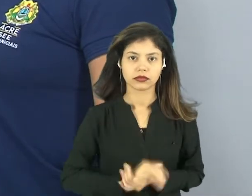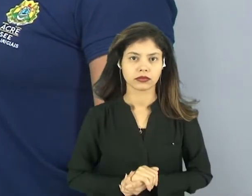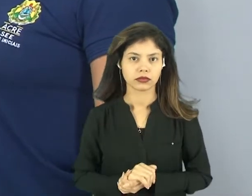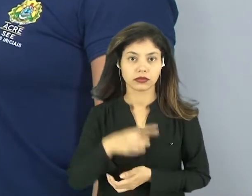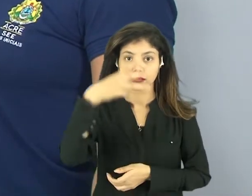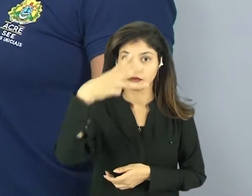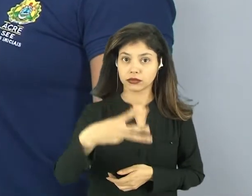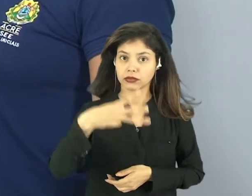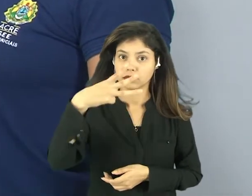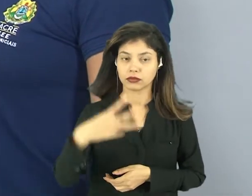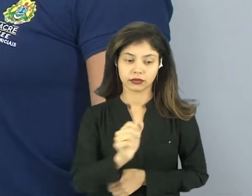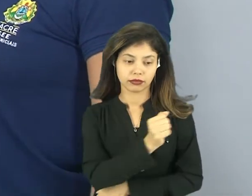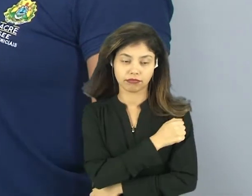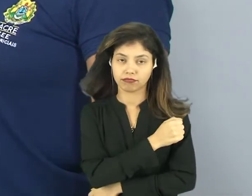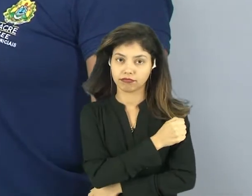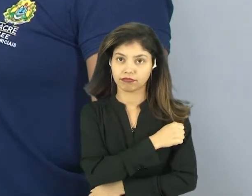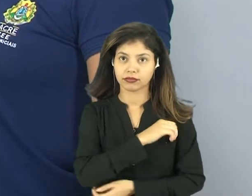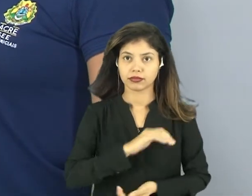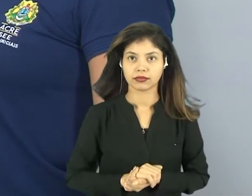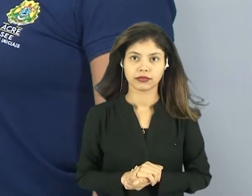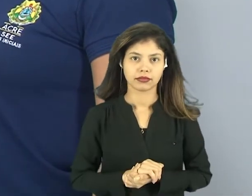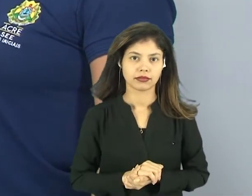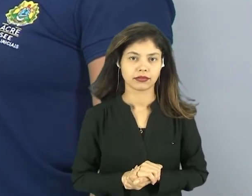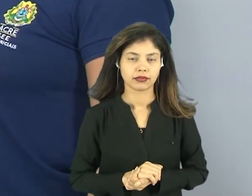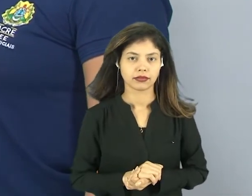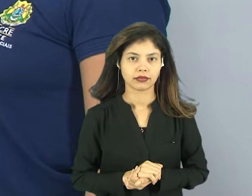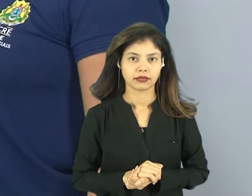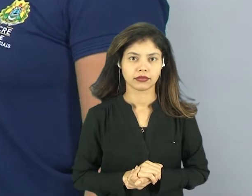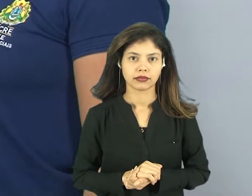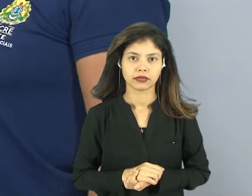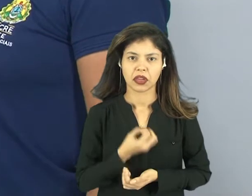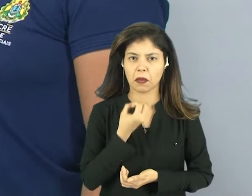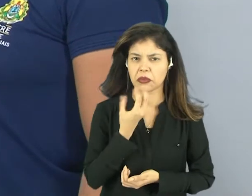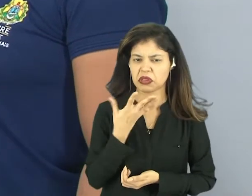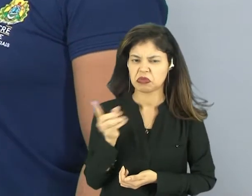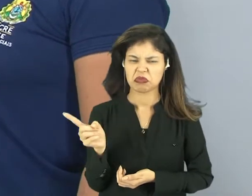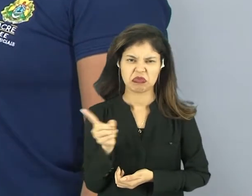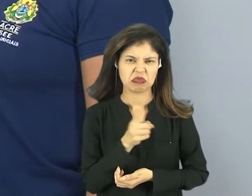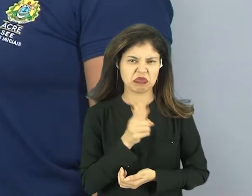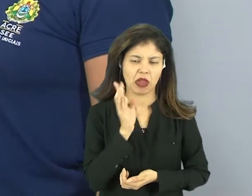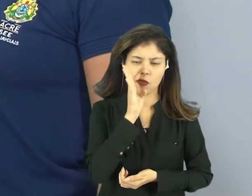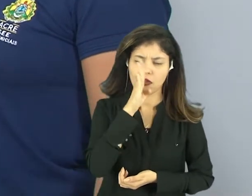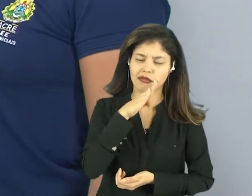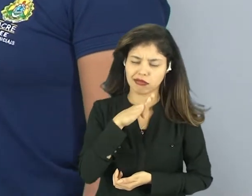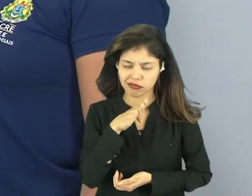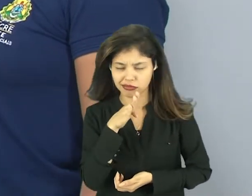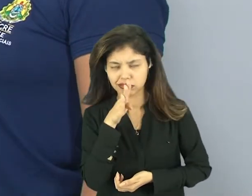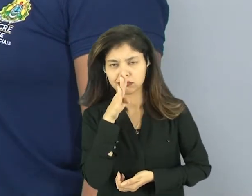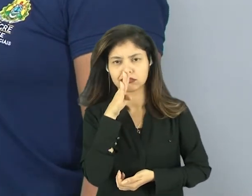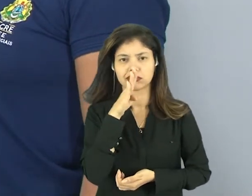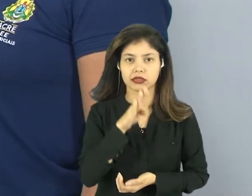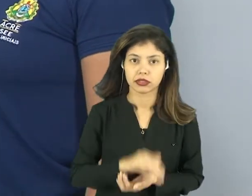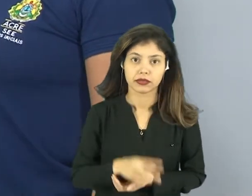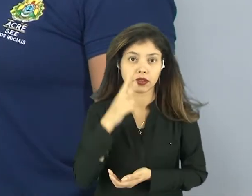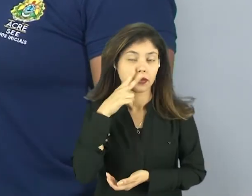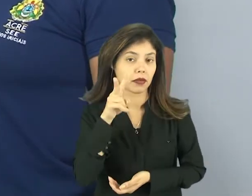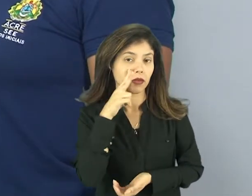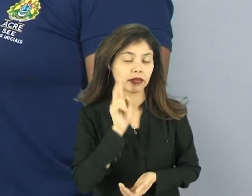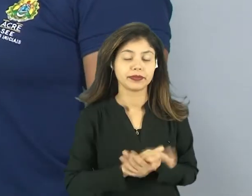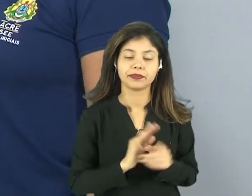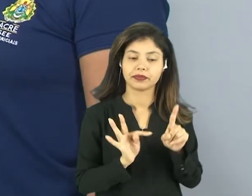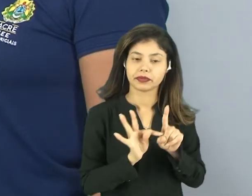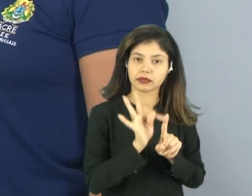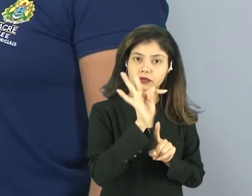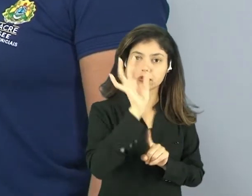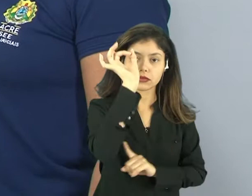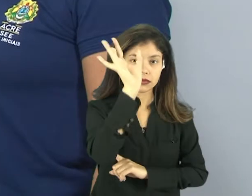de 3 alunos que não estavam passando bem. Veja na tabela a temperatura de